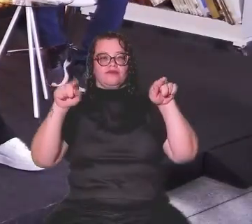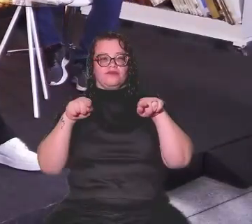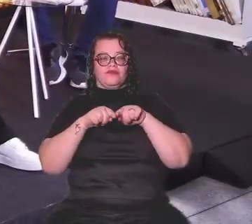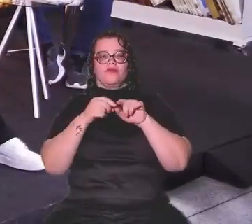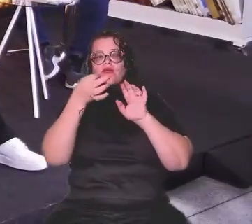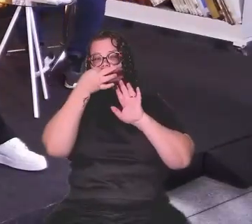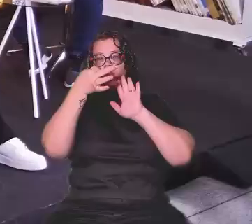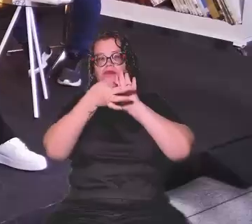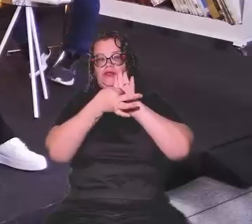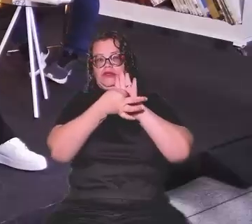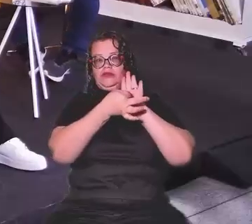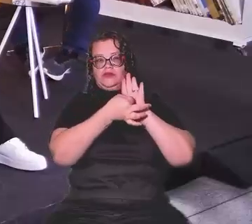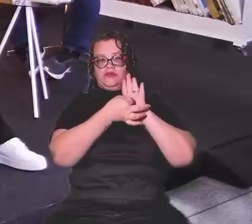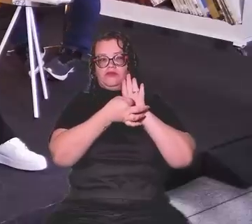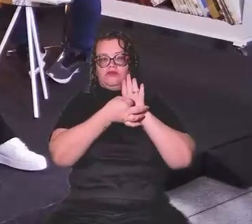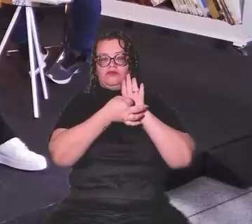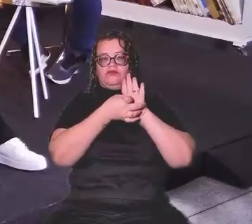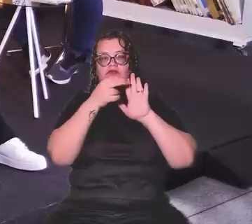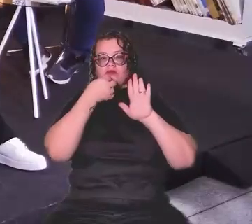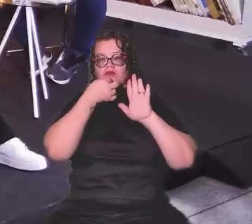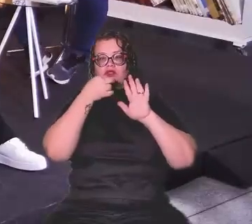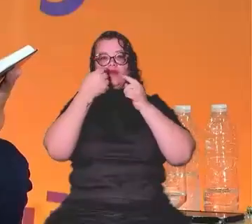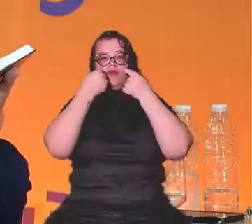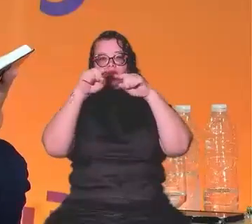uma opinião, eu omito.